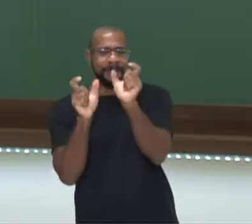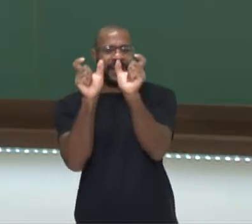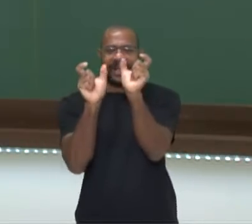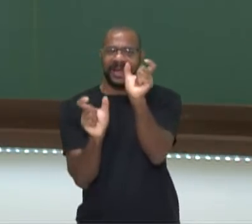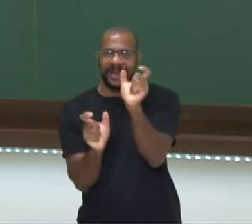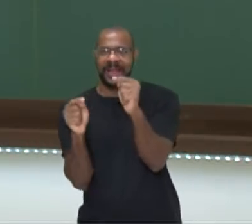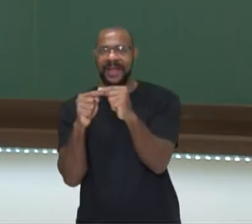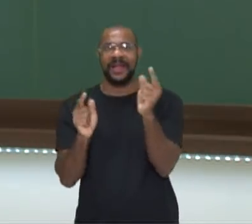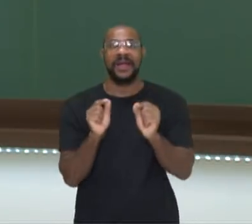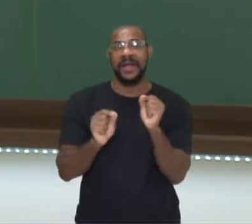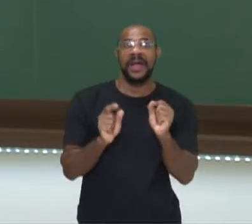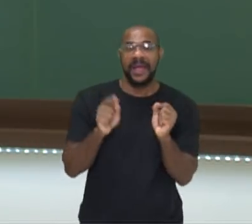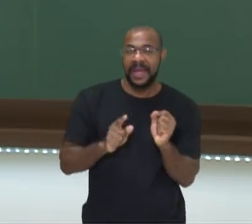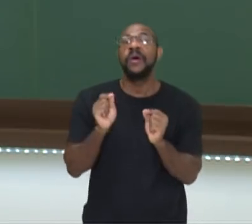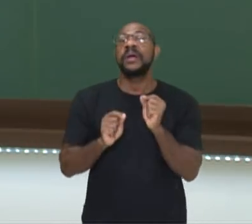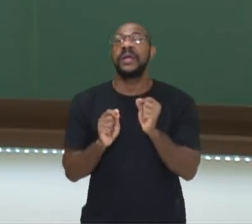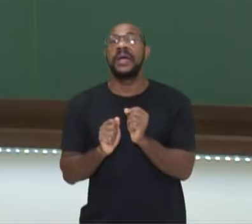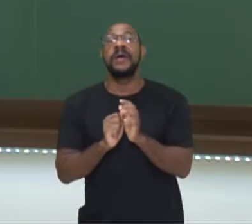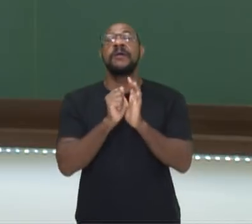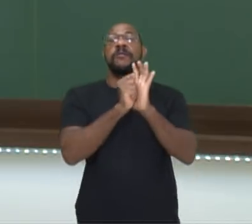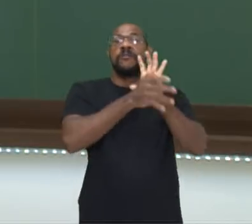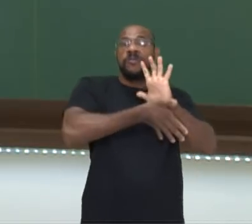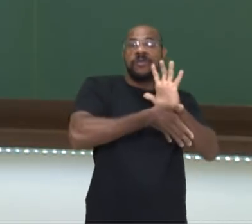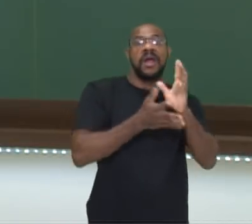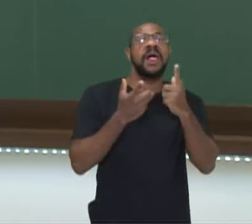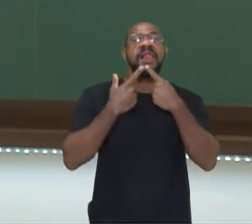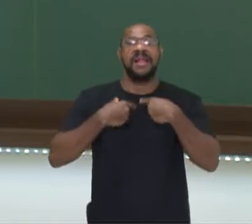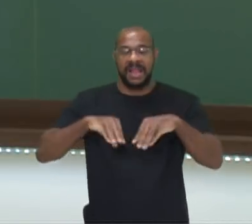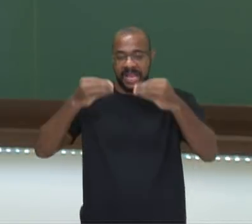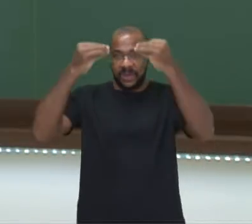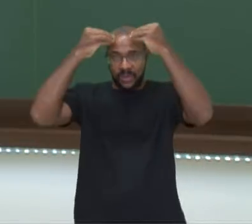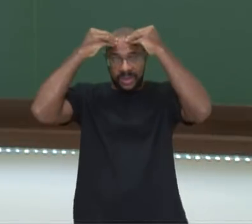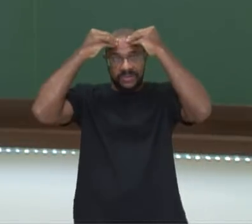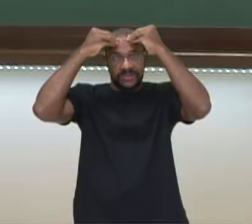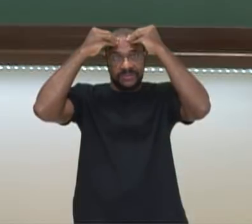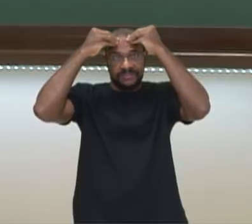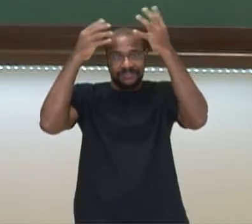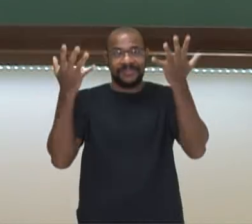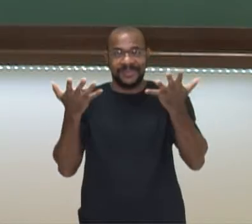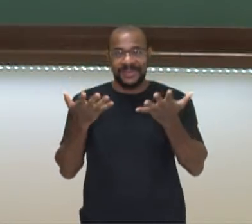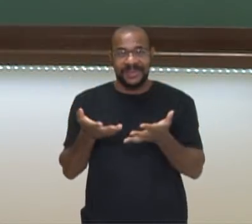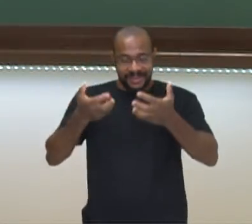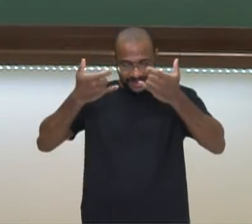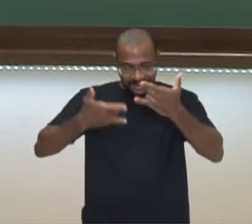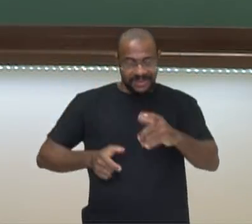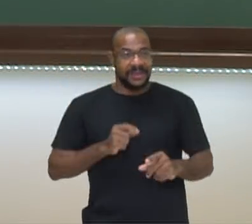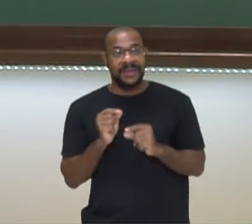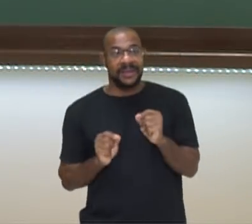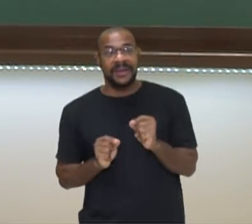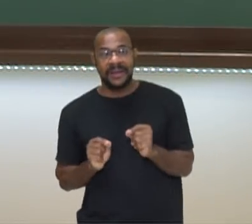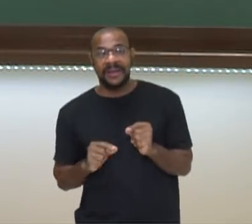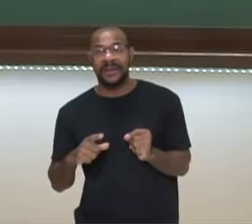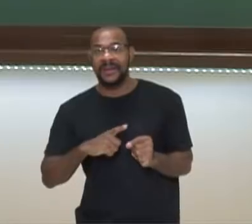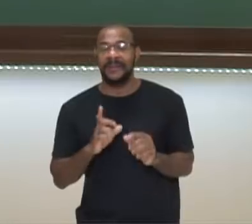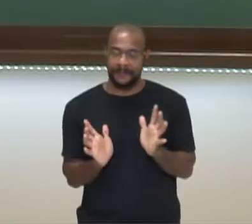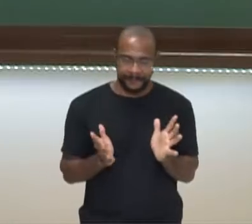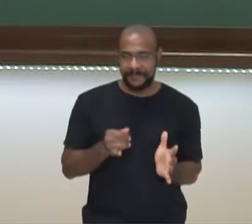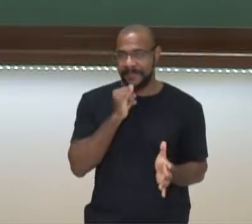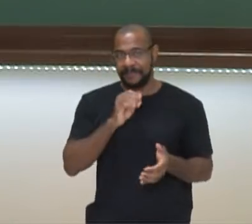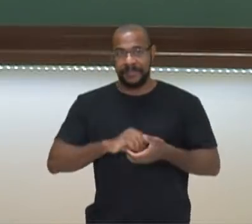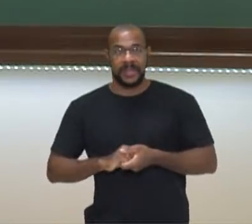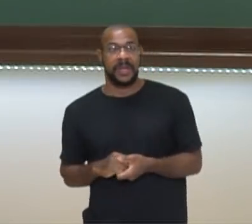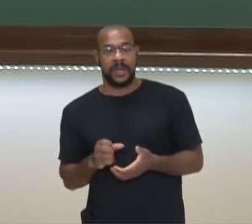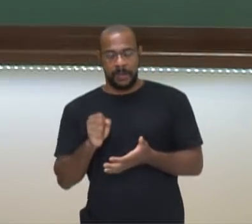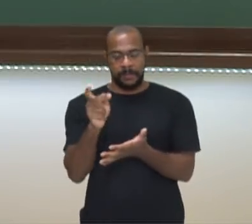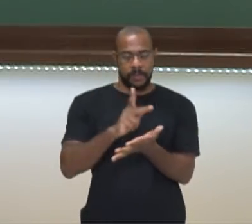são figuras de linguagem. Vocês lembram que eu falei há pouco que o